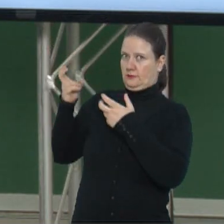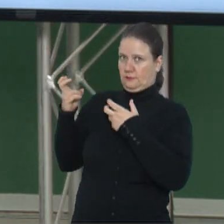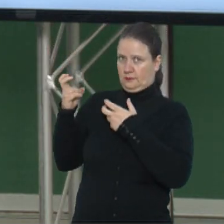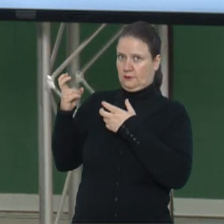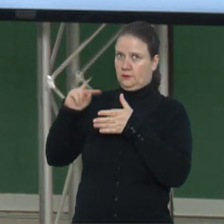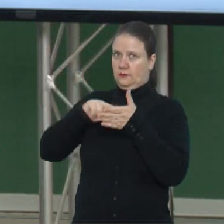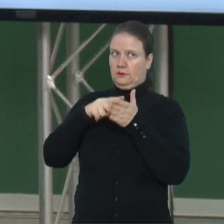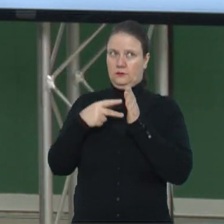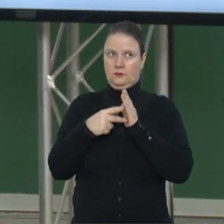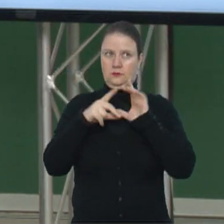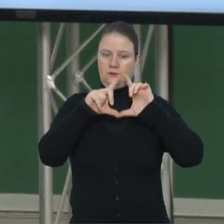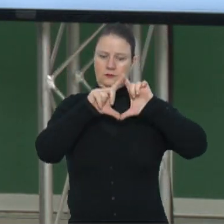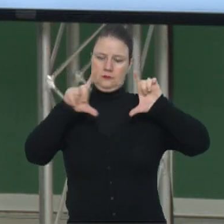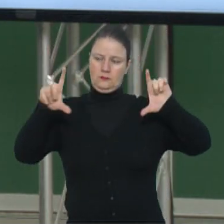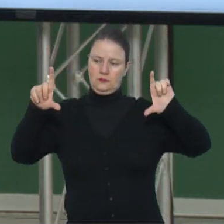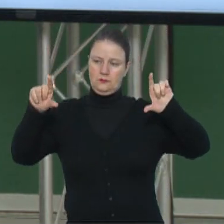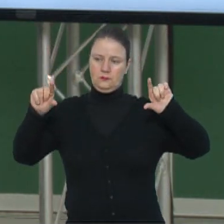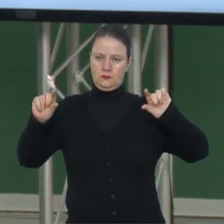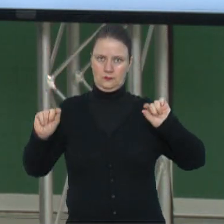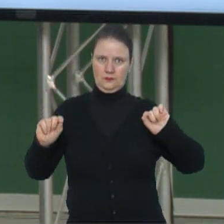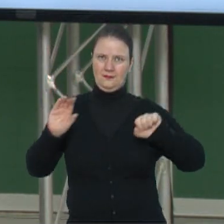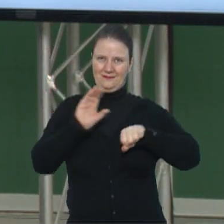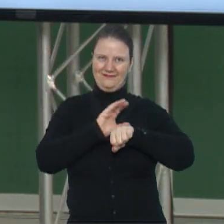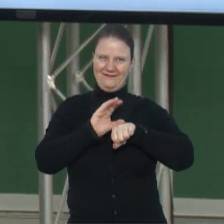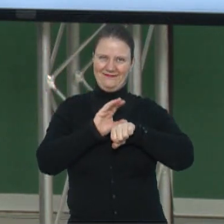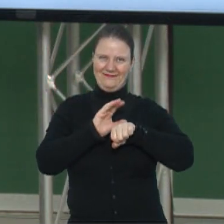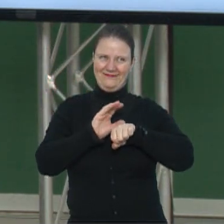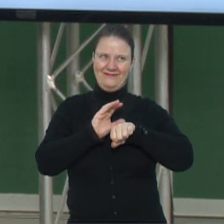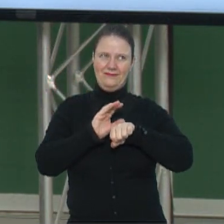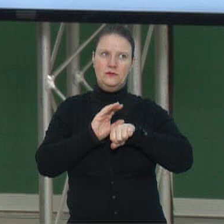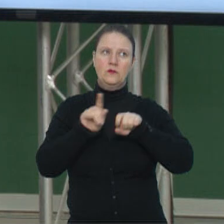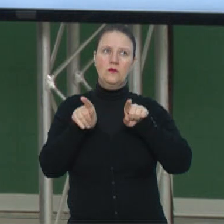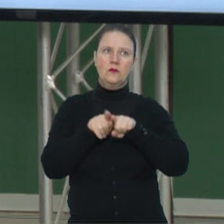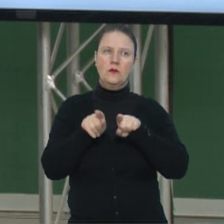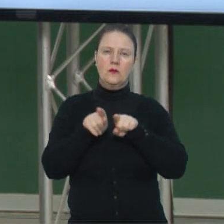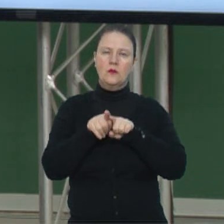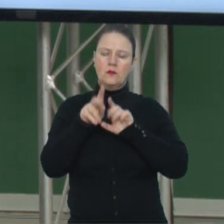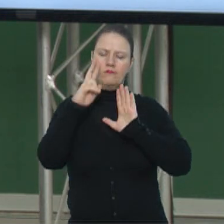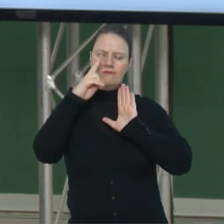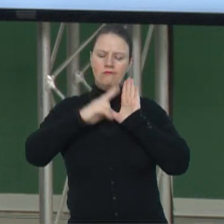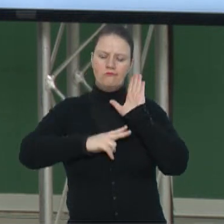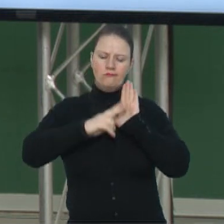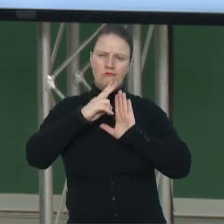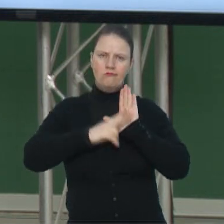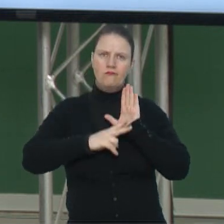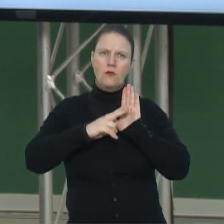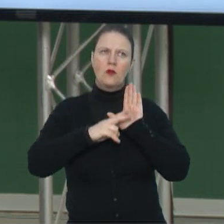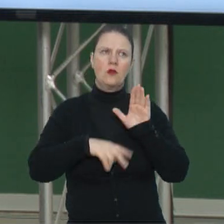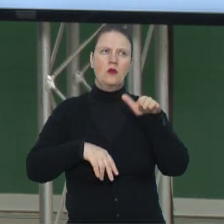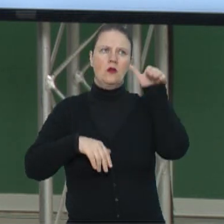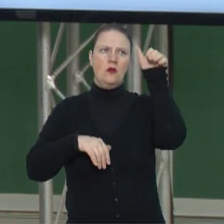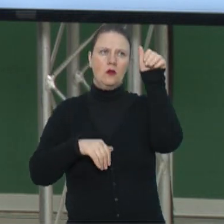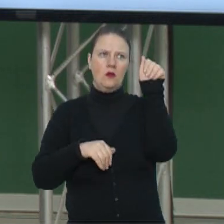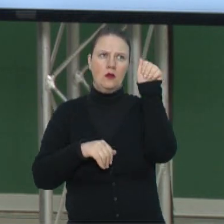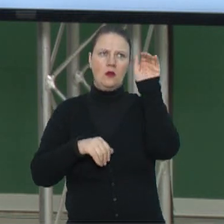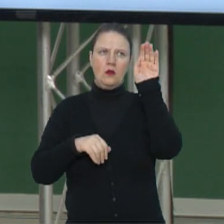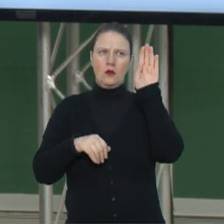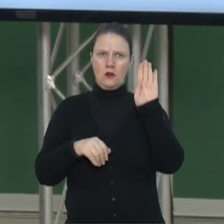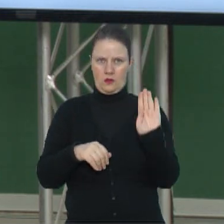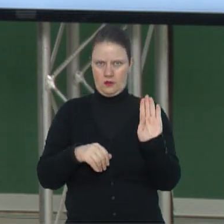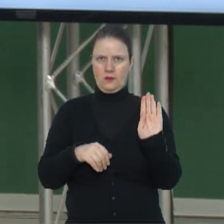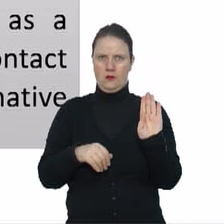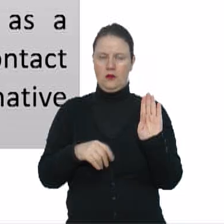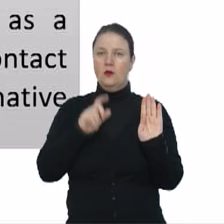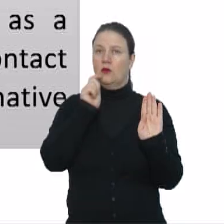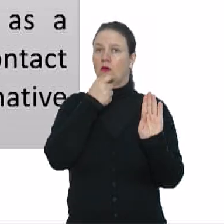anterior? Coloquei aqui a definição para vocês e vocês vão analisar qual opção seria correta para a língua franca. O